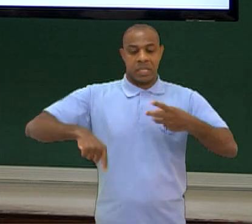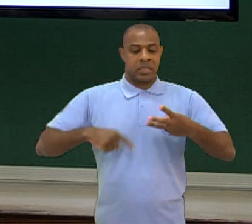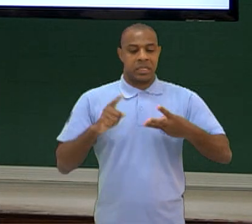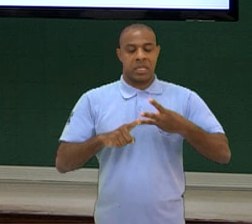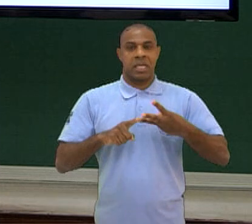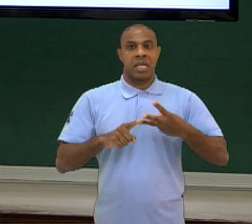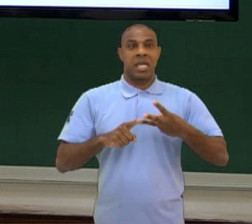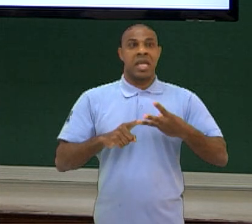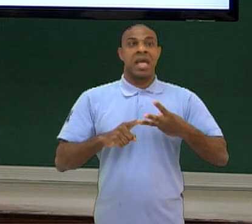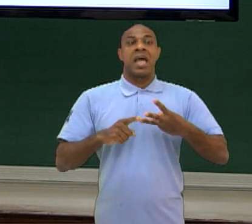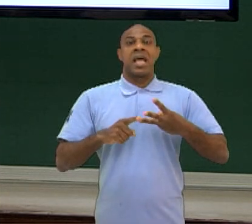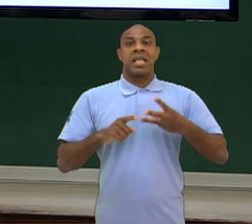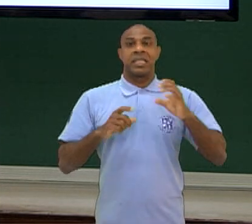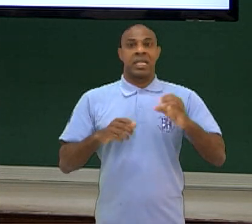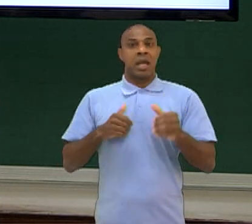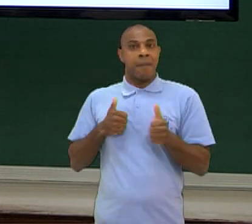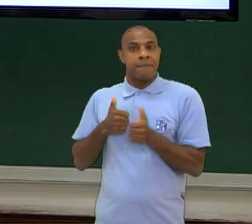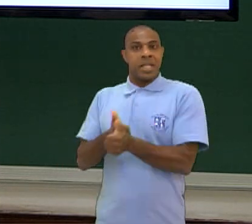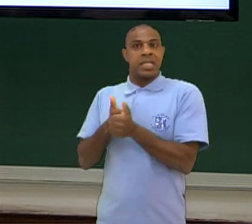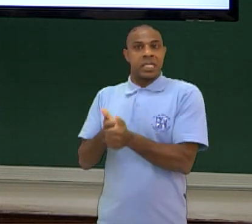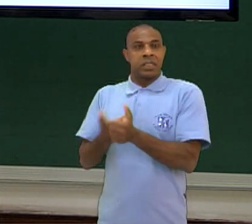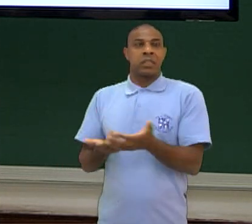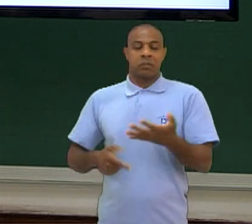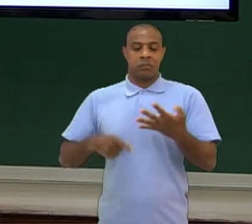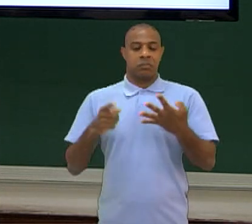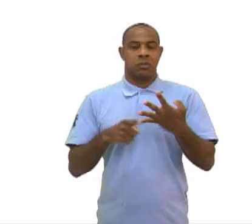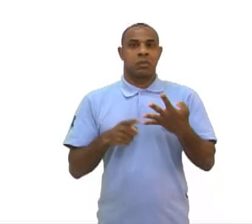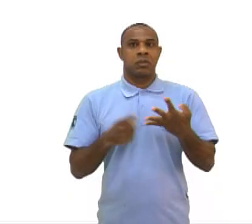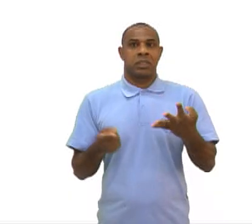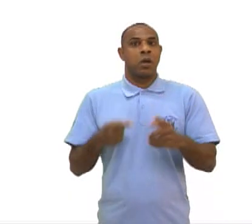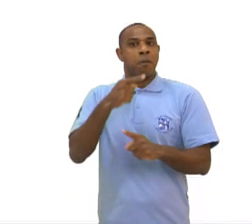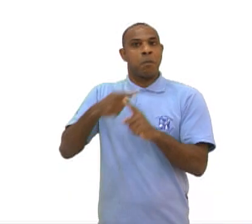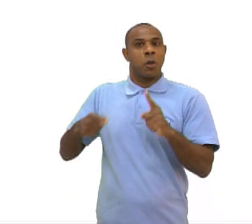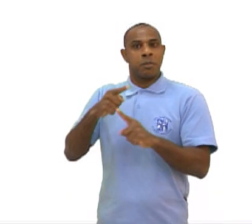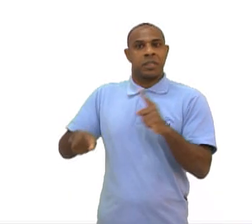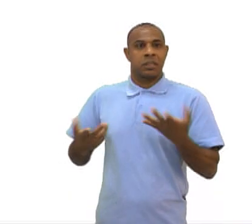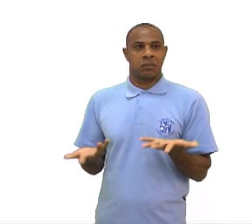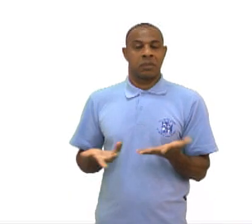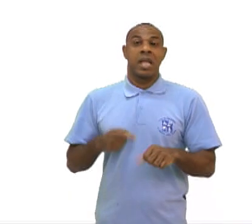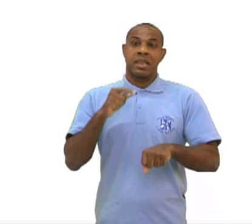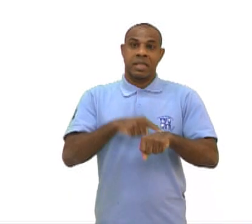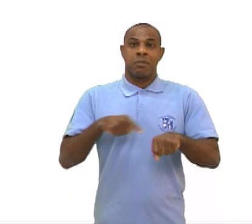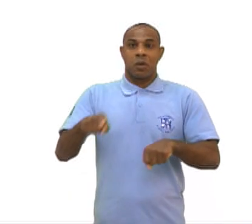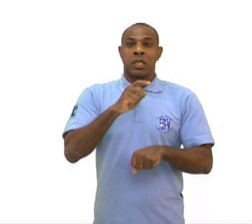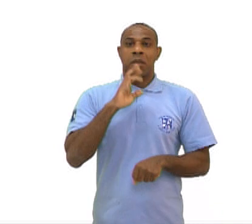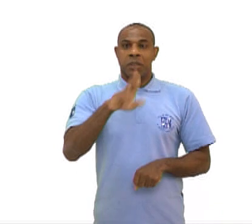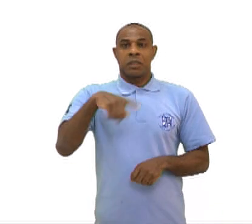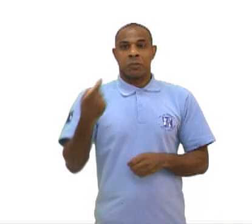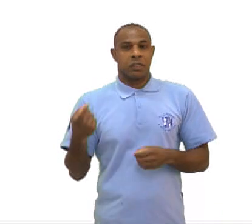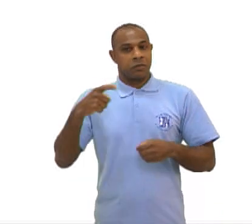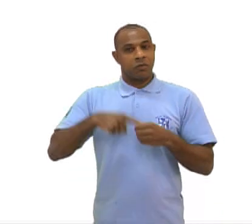C, perseguição aos opositores. D, censura. Tempo lá para vocês responderem.